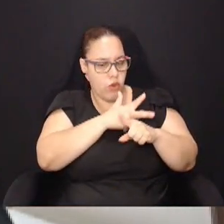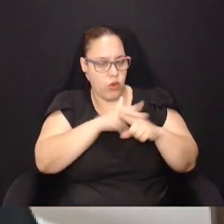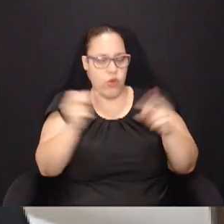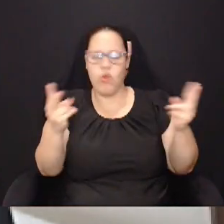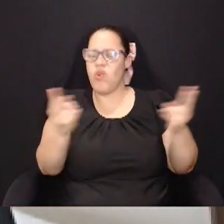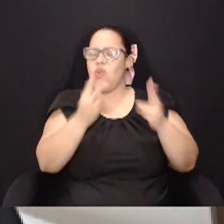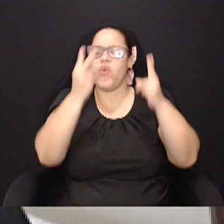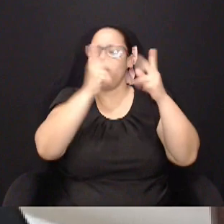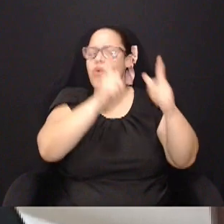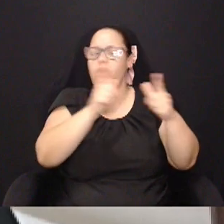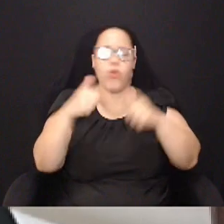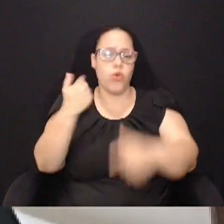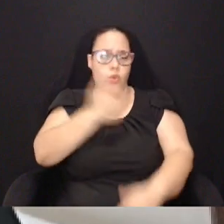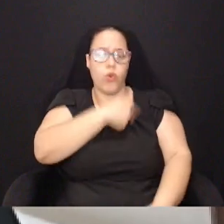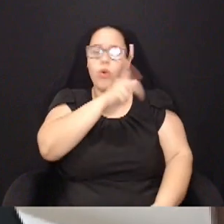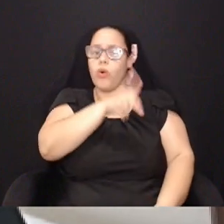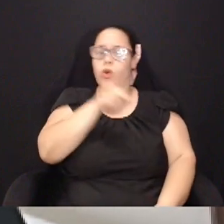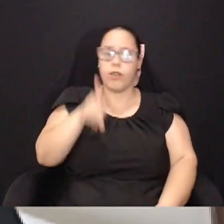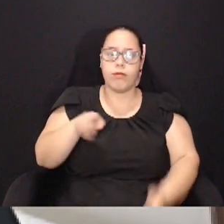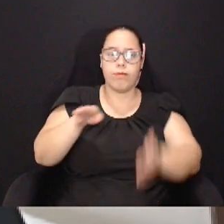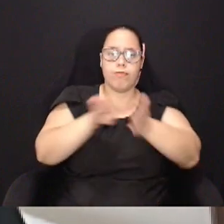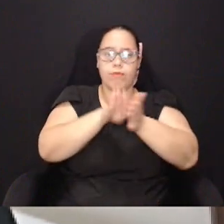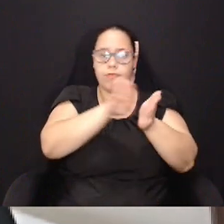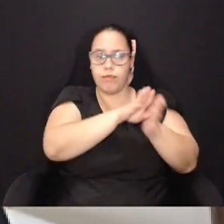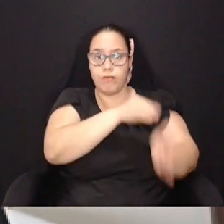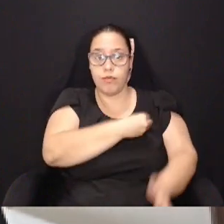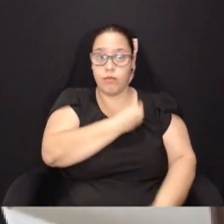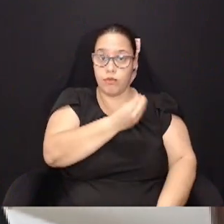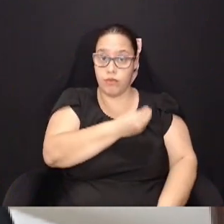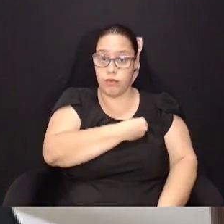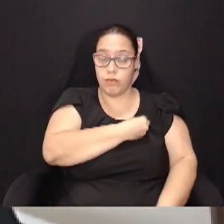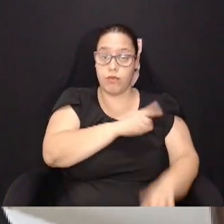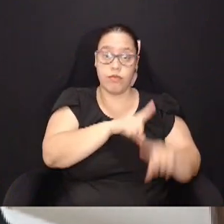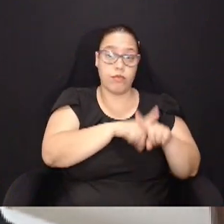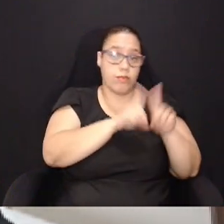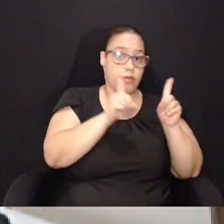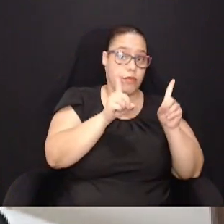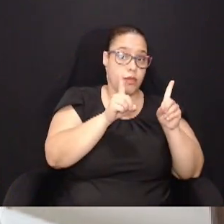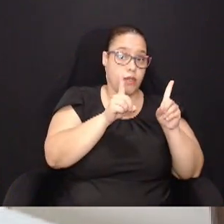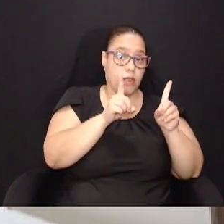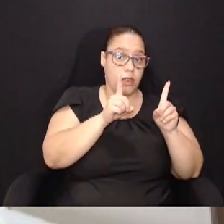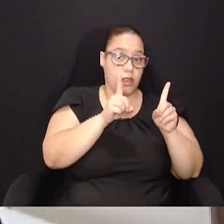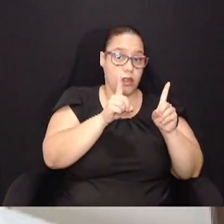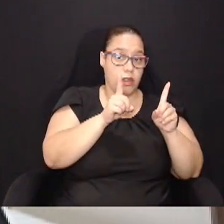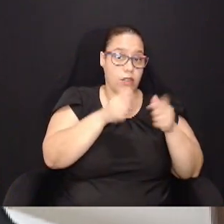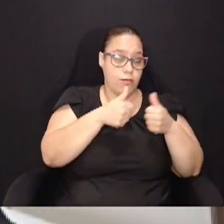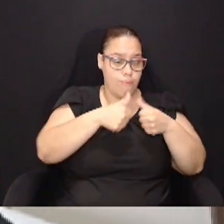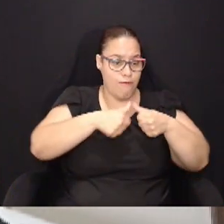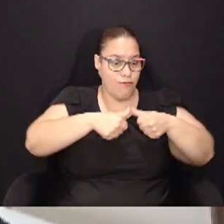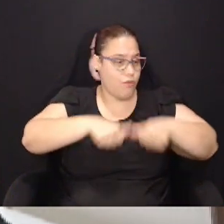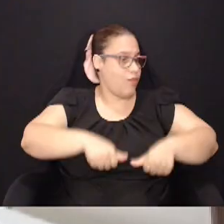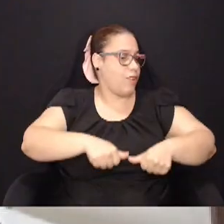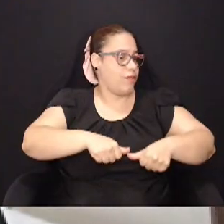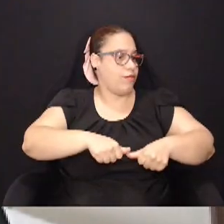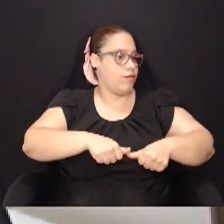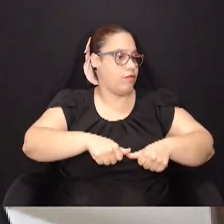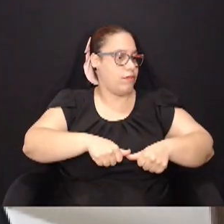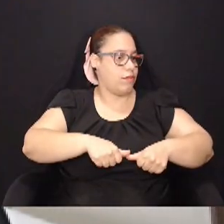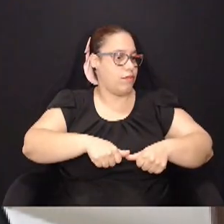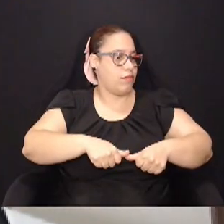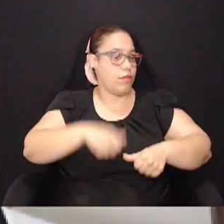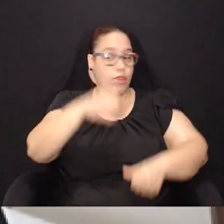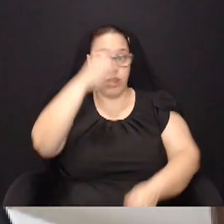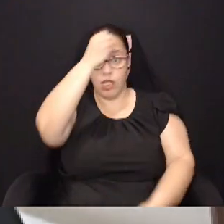professores, acabamos entrando um pouco na vida delas, mas nós ficamos 6 horas por dia com